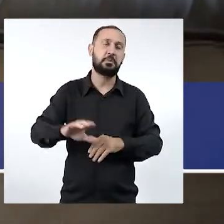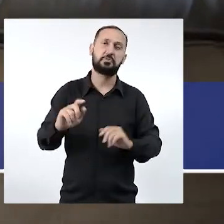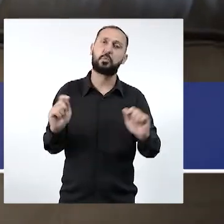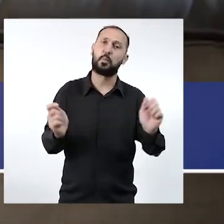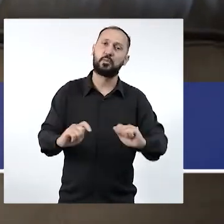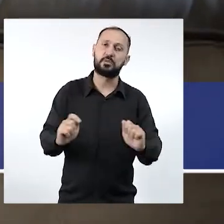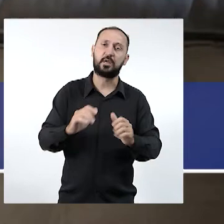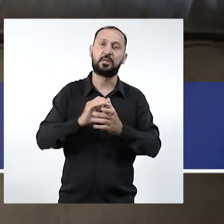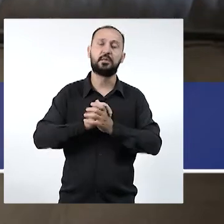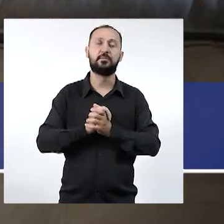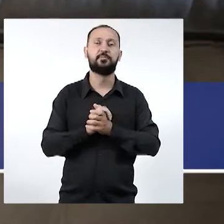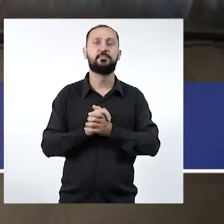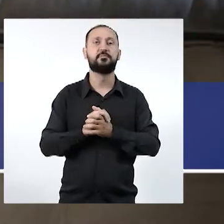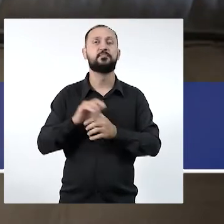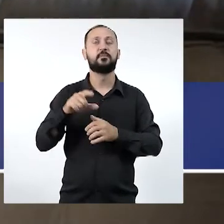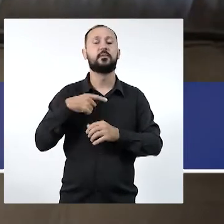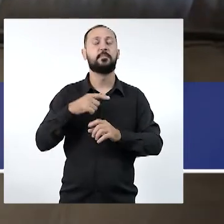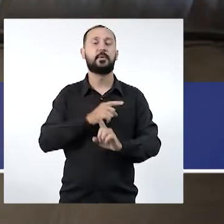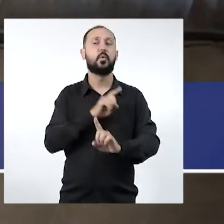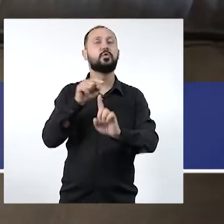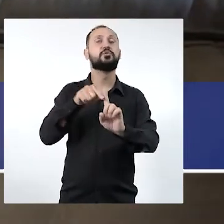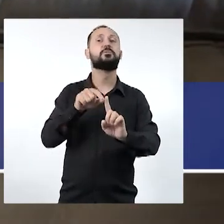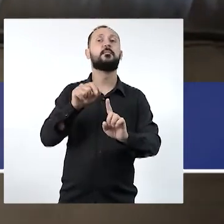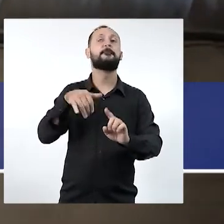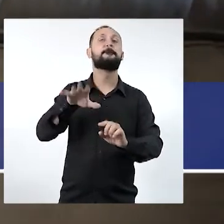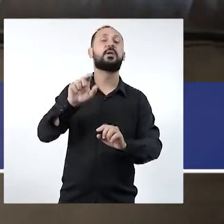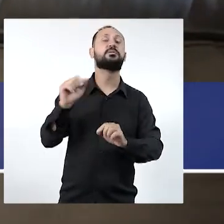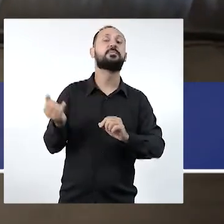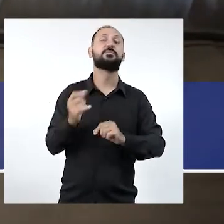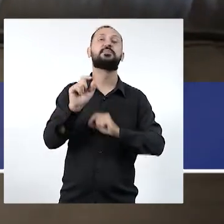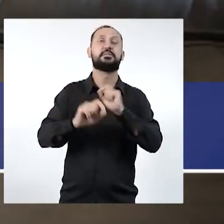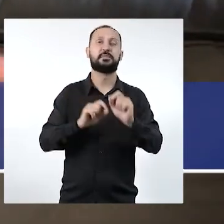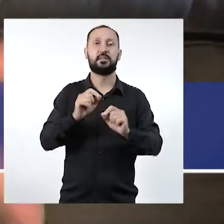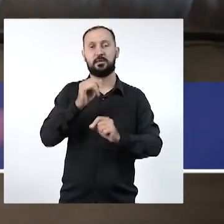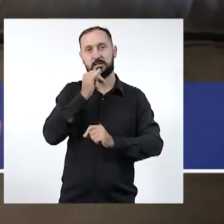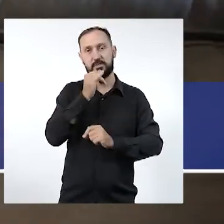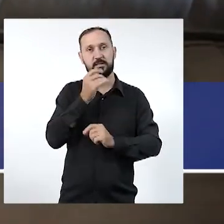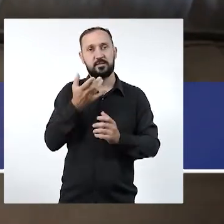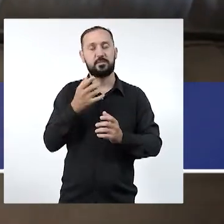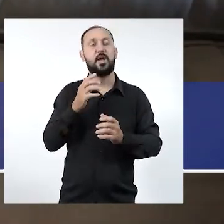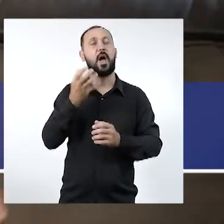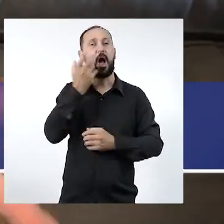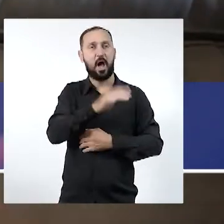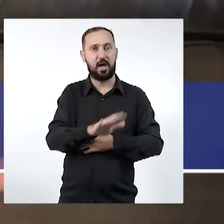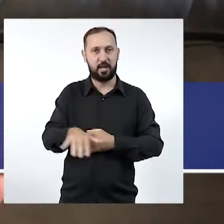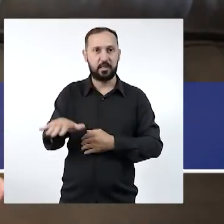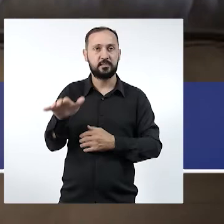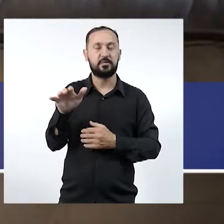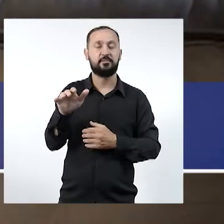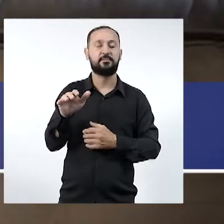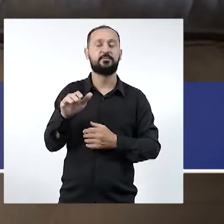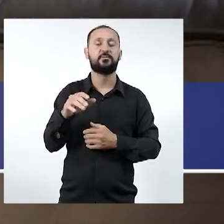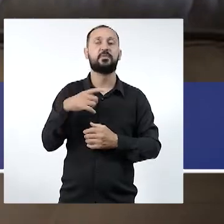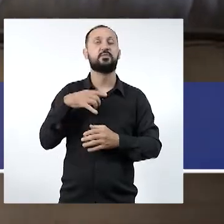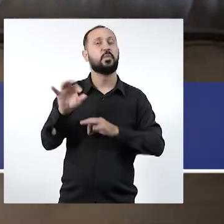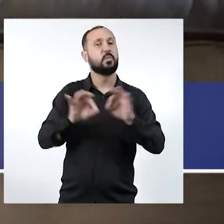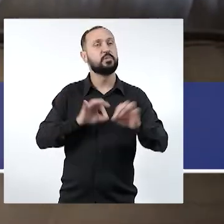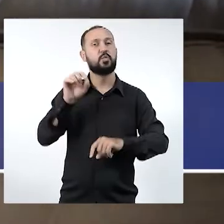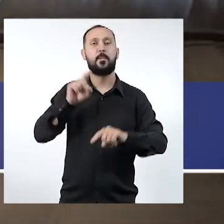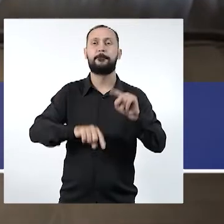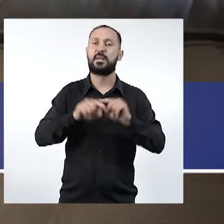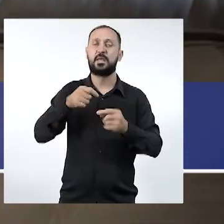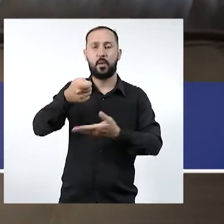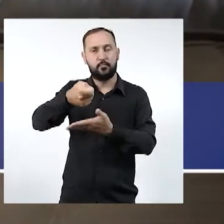forma possível e principalmente para atingir o público principal, que é a criança, né, nós fizemos